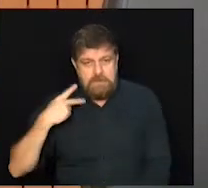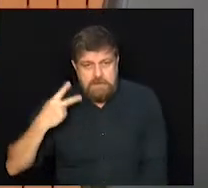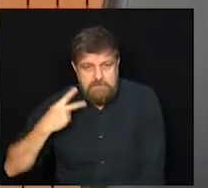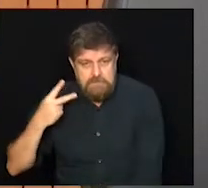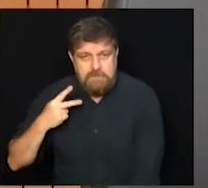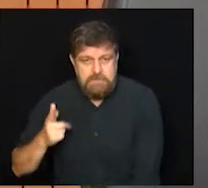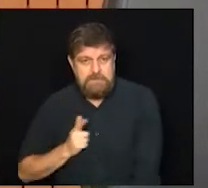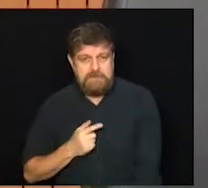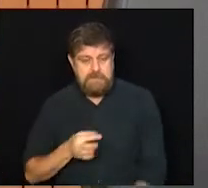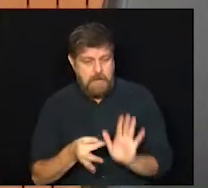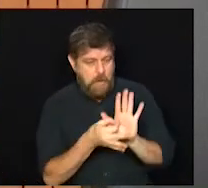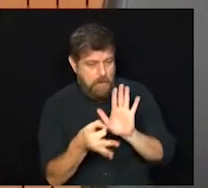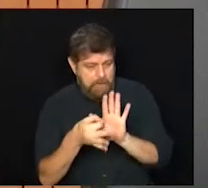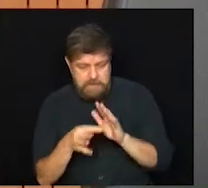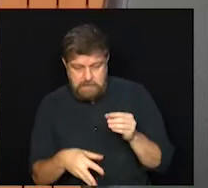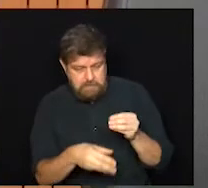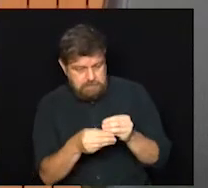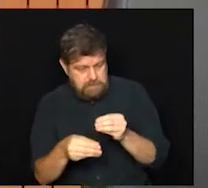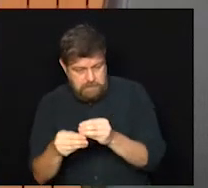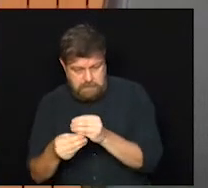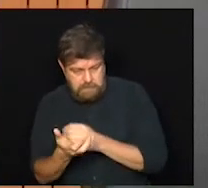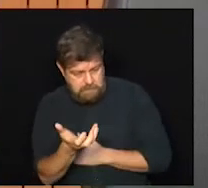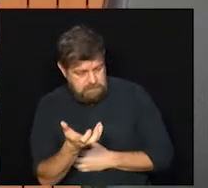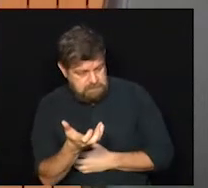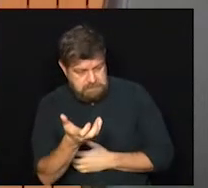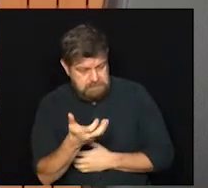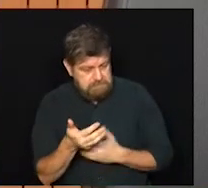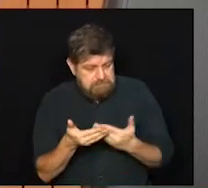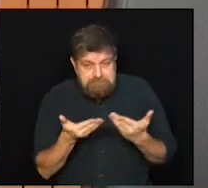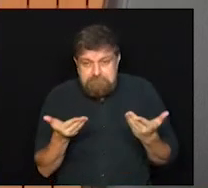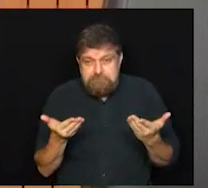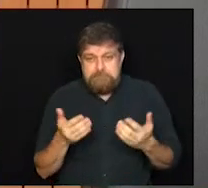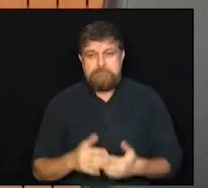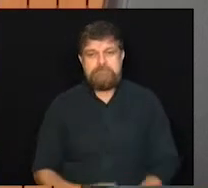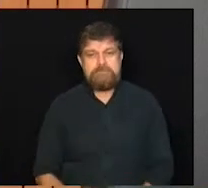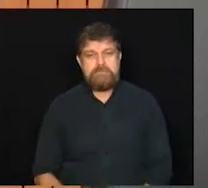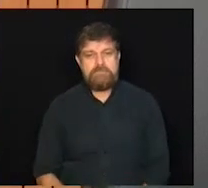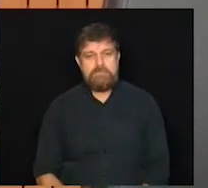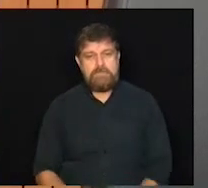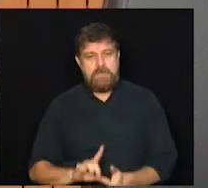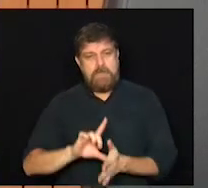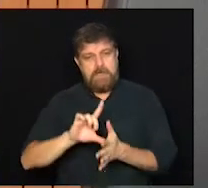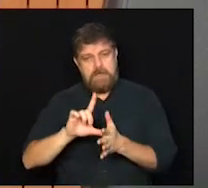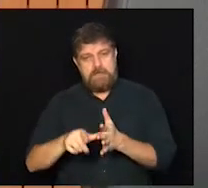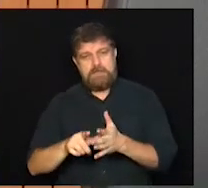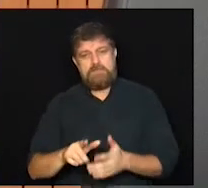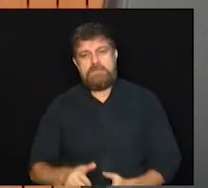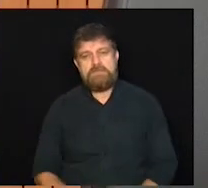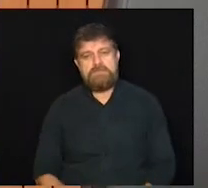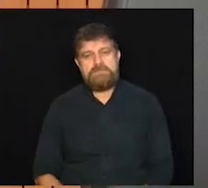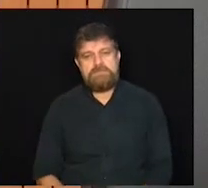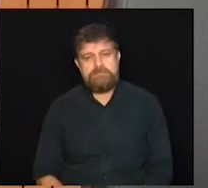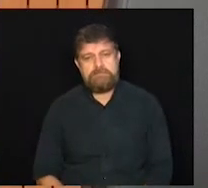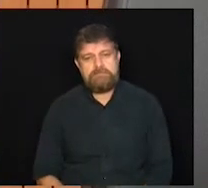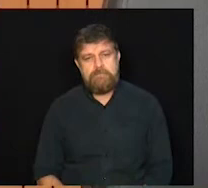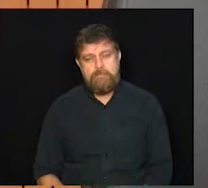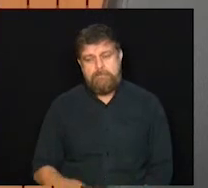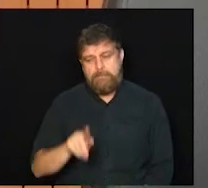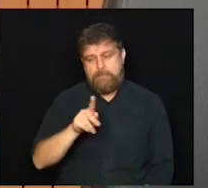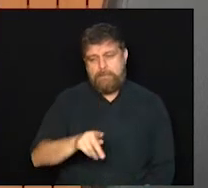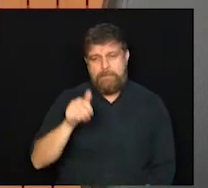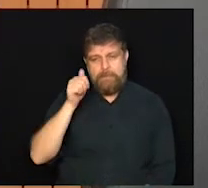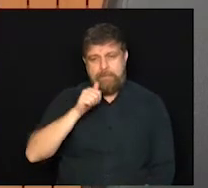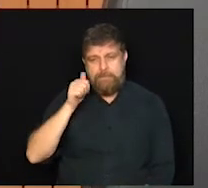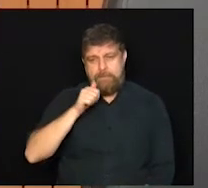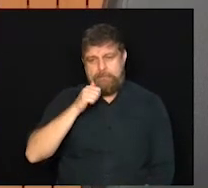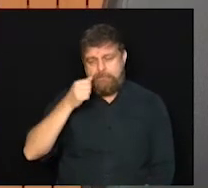comissão que quiserem fazer aí as suas observações ou considerações finais, e, na sequência, para que a professora Eliana